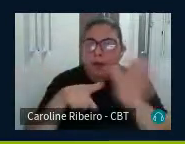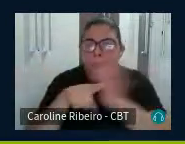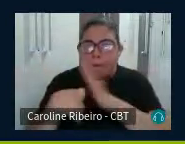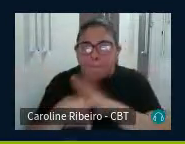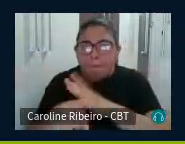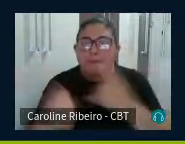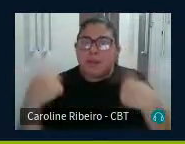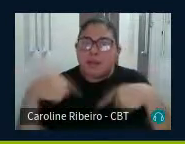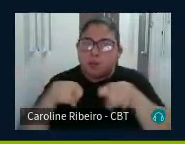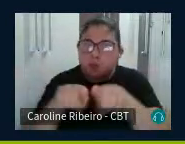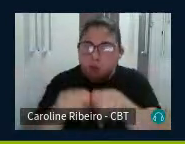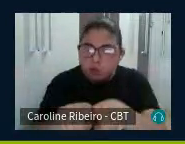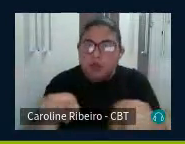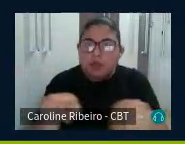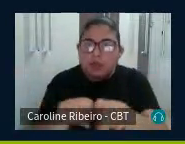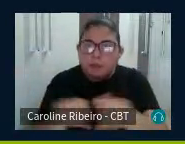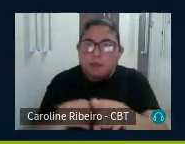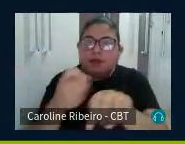e assíncronas.